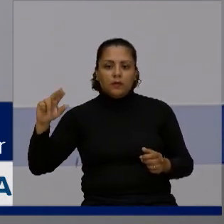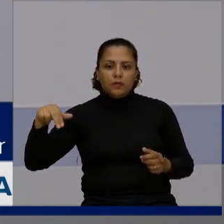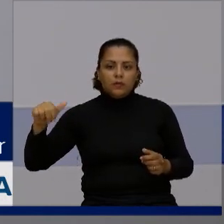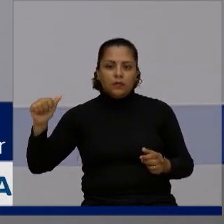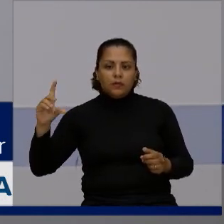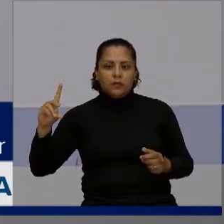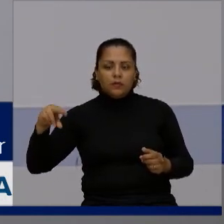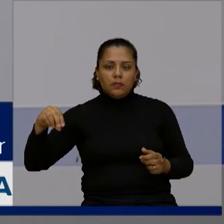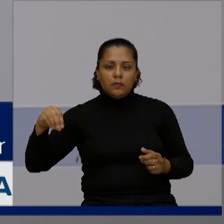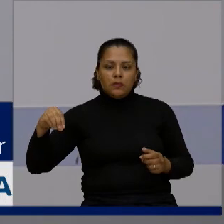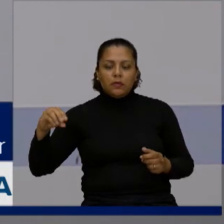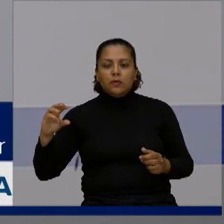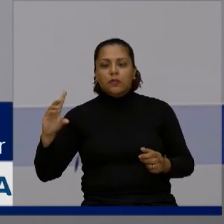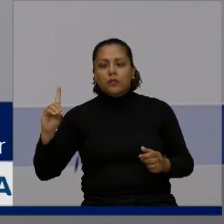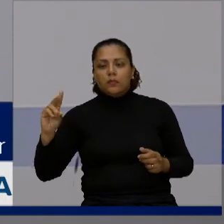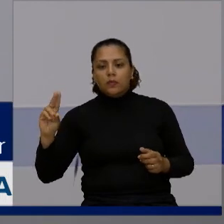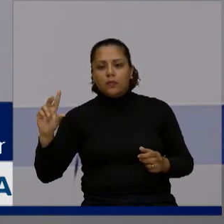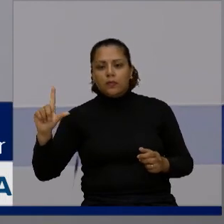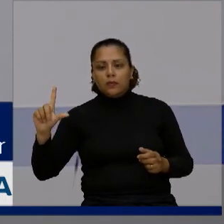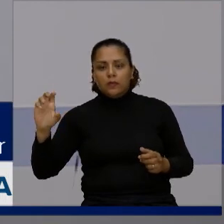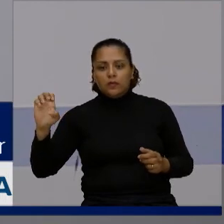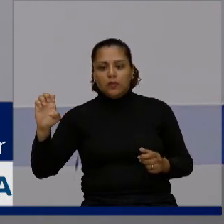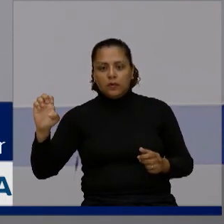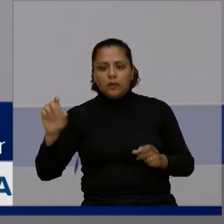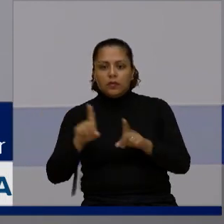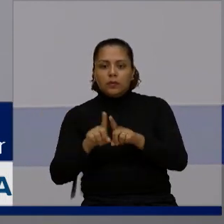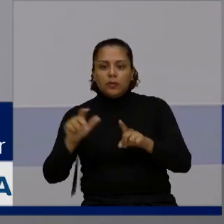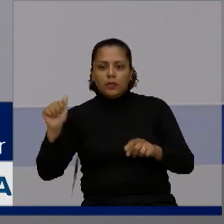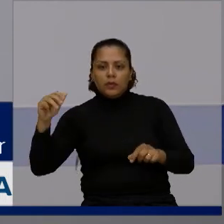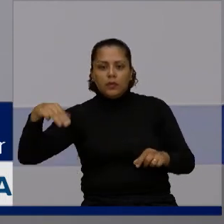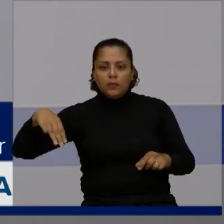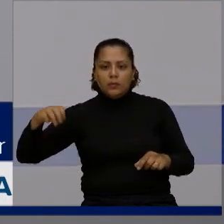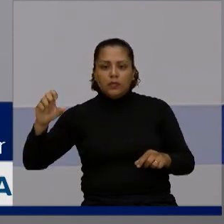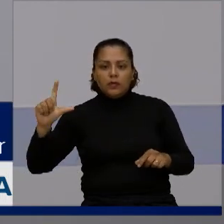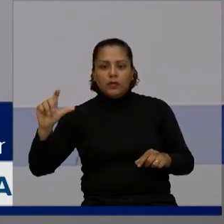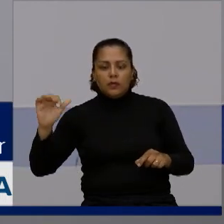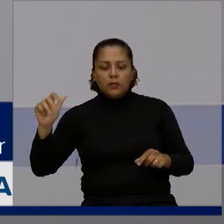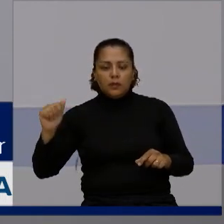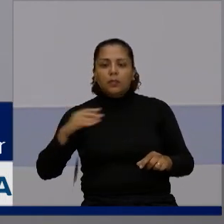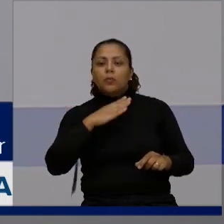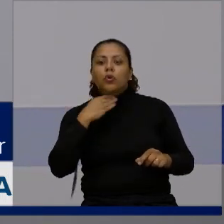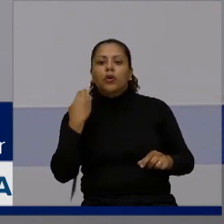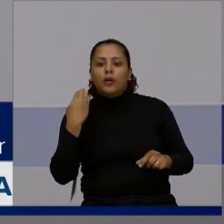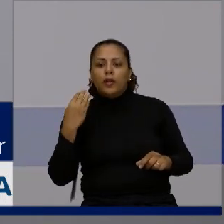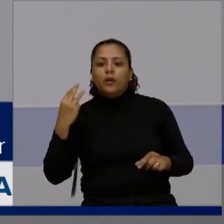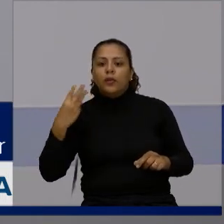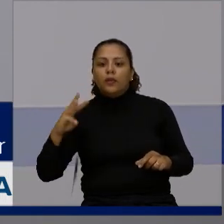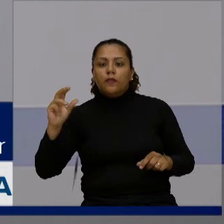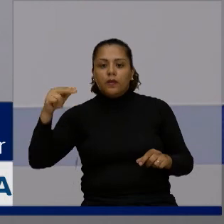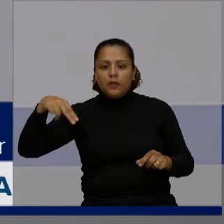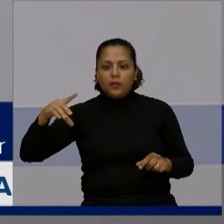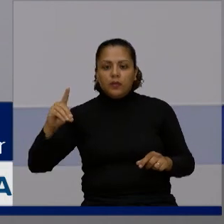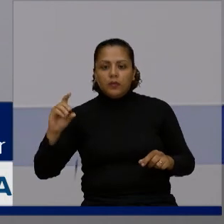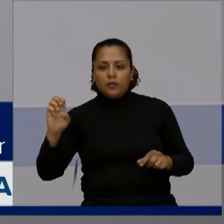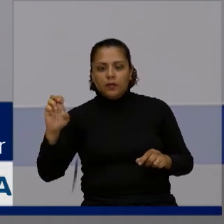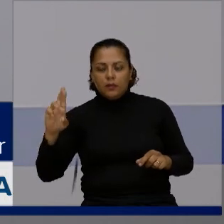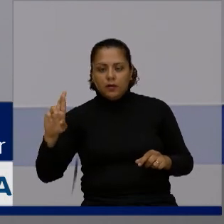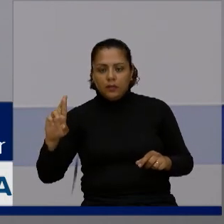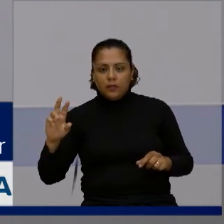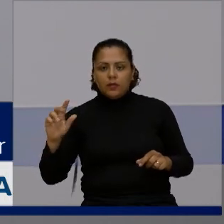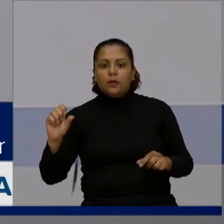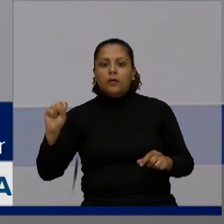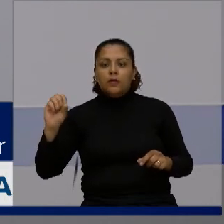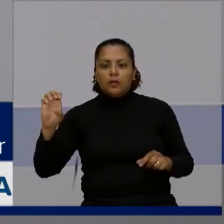Rita e Amélia Naomi, pelo passamento dos senhores Vander Luiz Alves, Sebastião Gomes